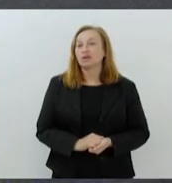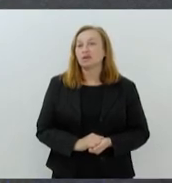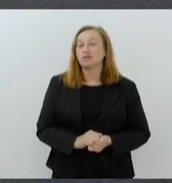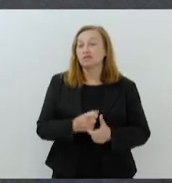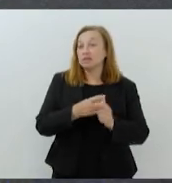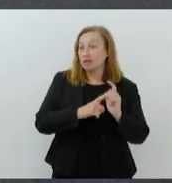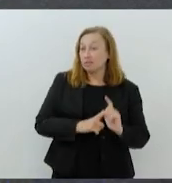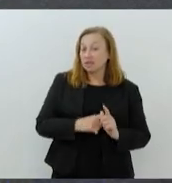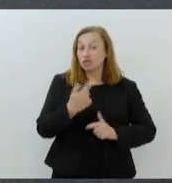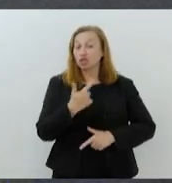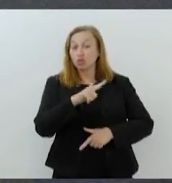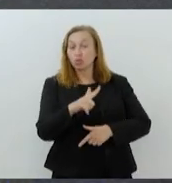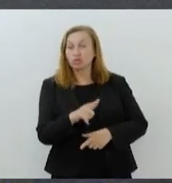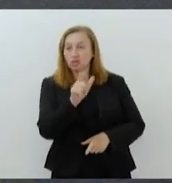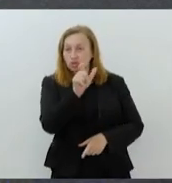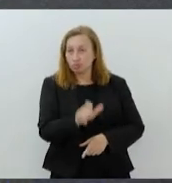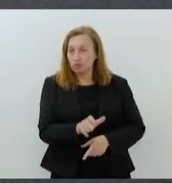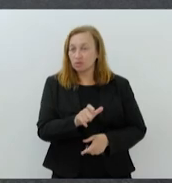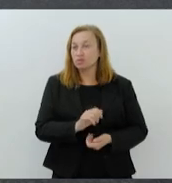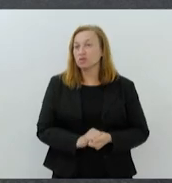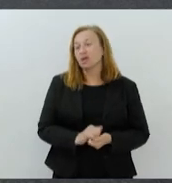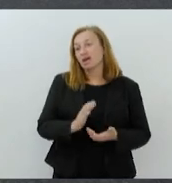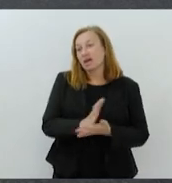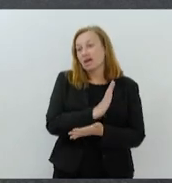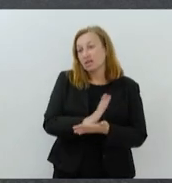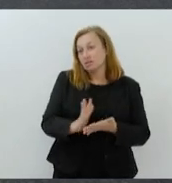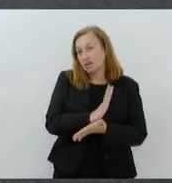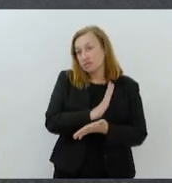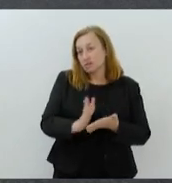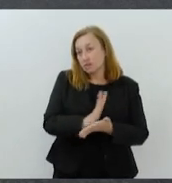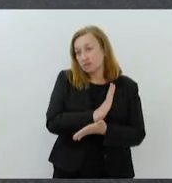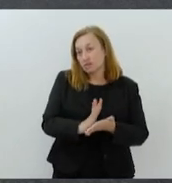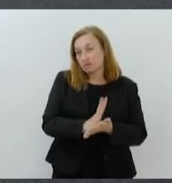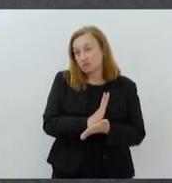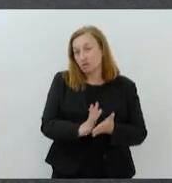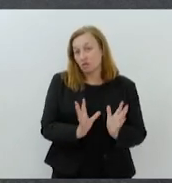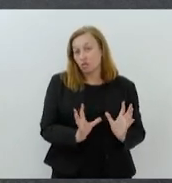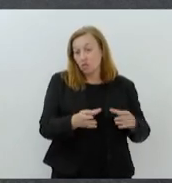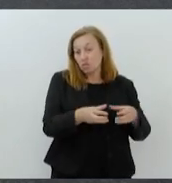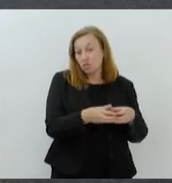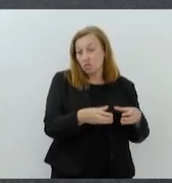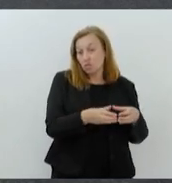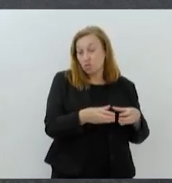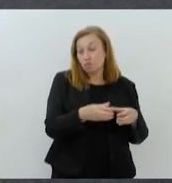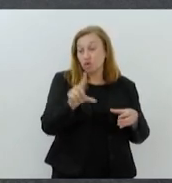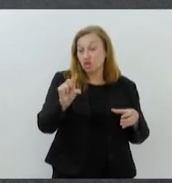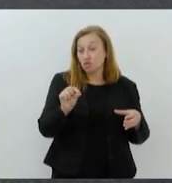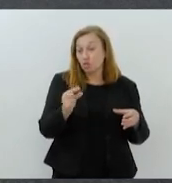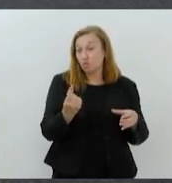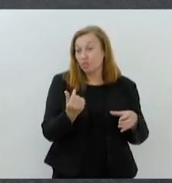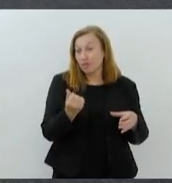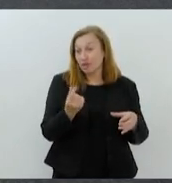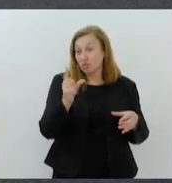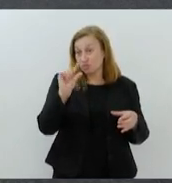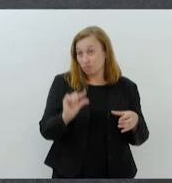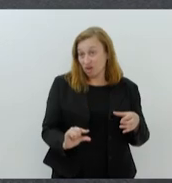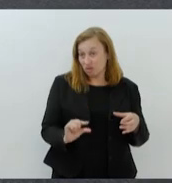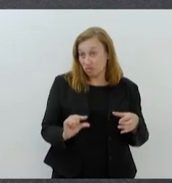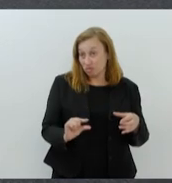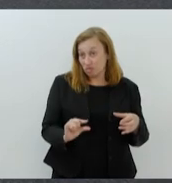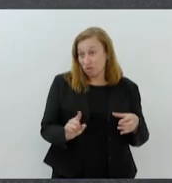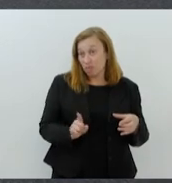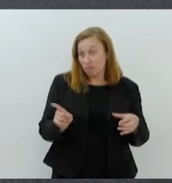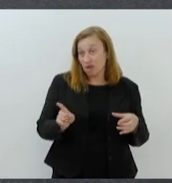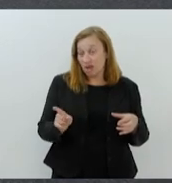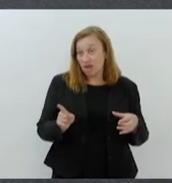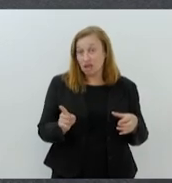intermediário. Muitas vezes esses intermediários definem um preço baixo para eles e depois chega aqui e